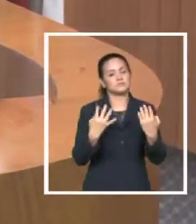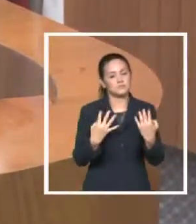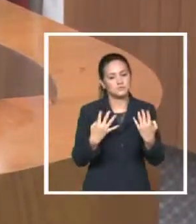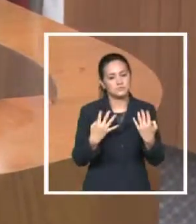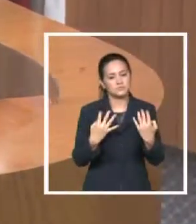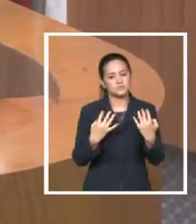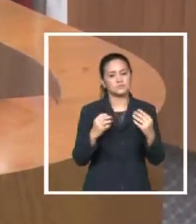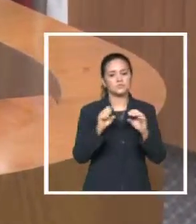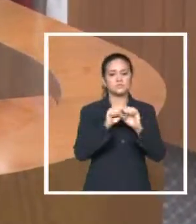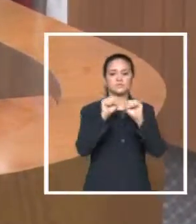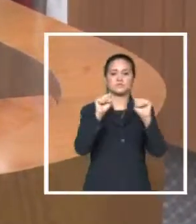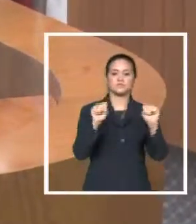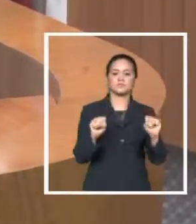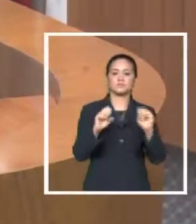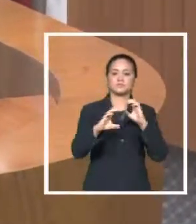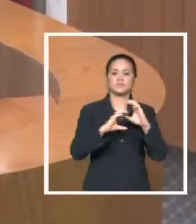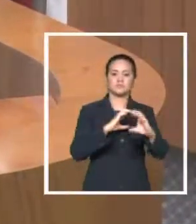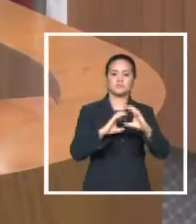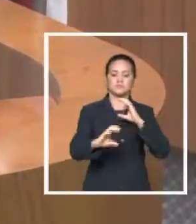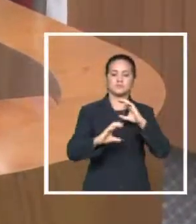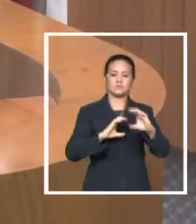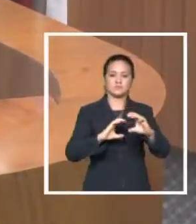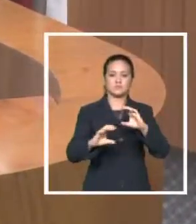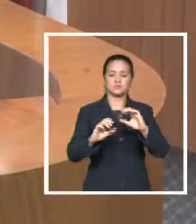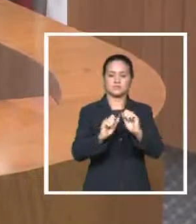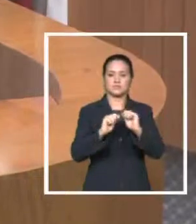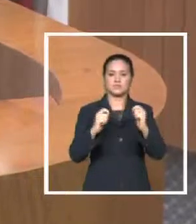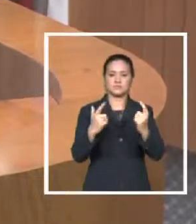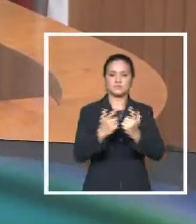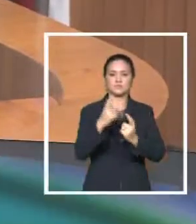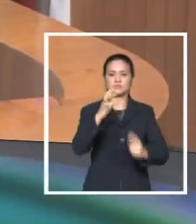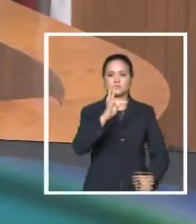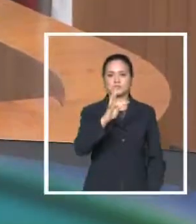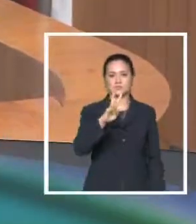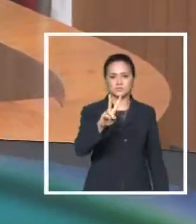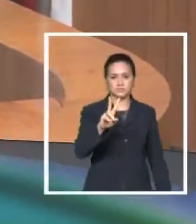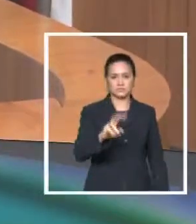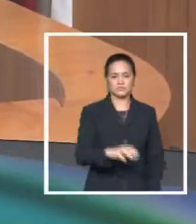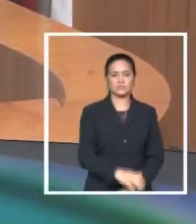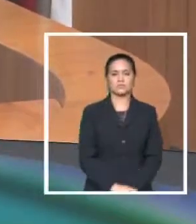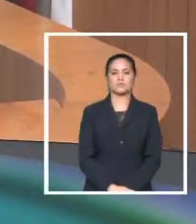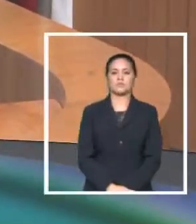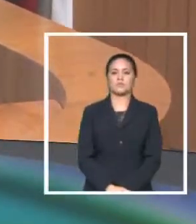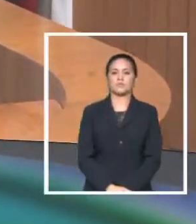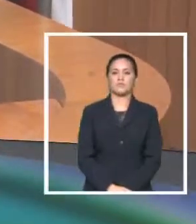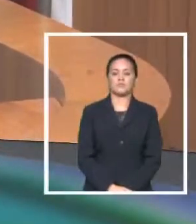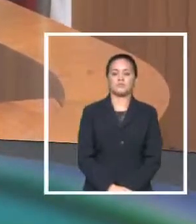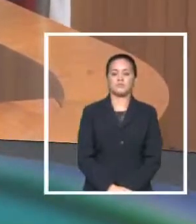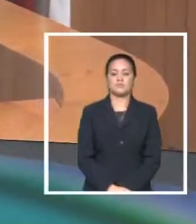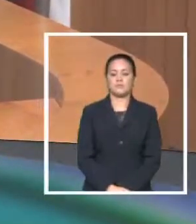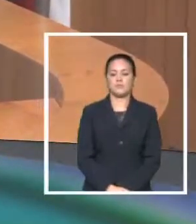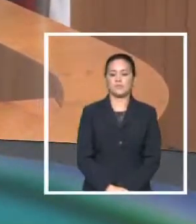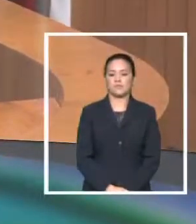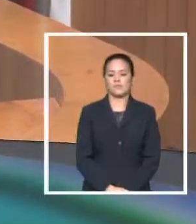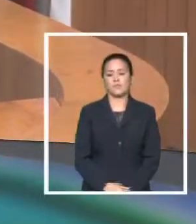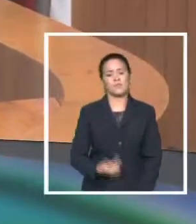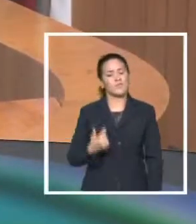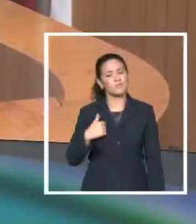pelo sistema de comunicação da Assembleia. Eu confesso que não queria tratar desse